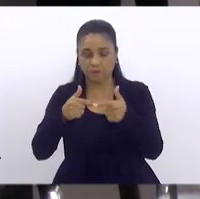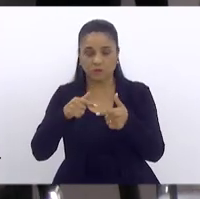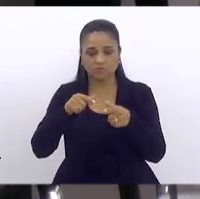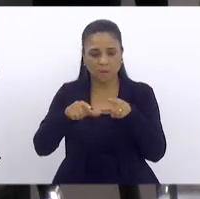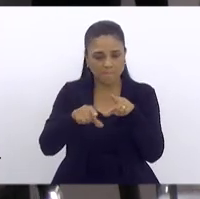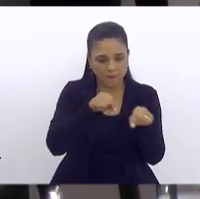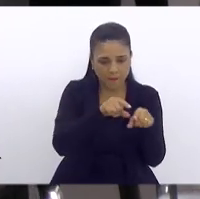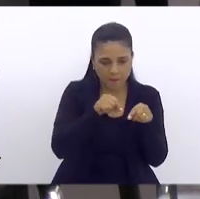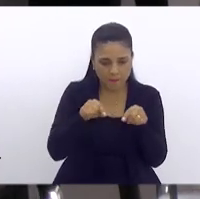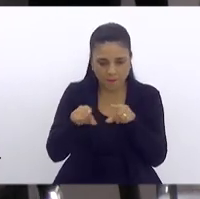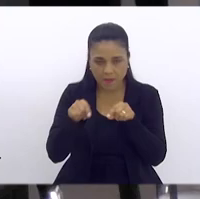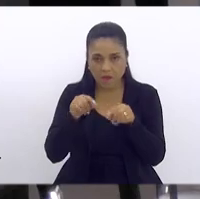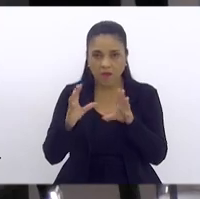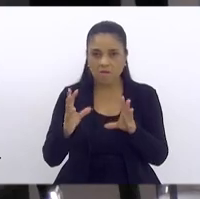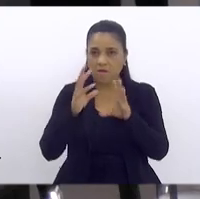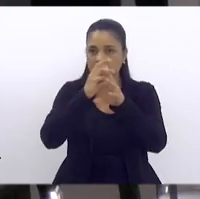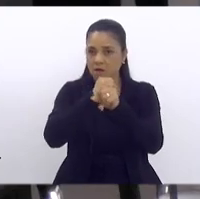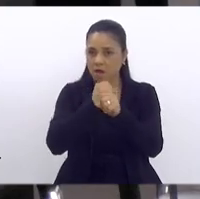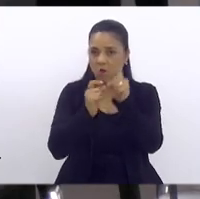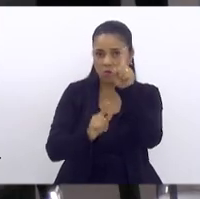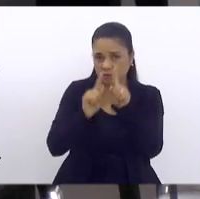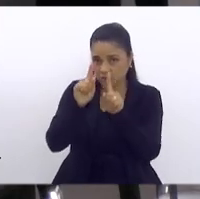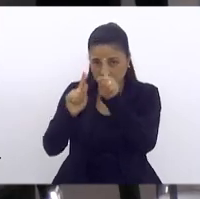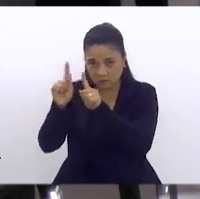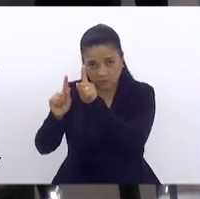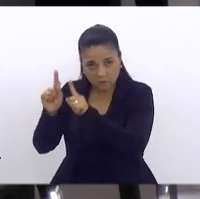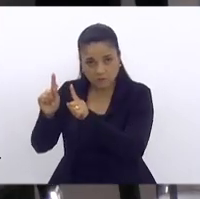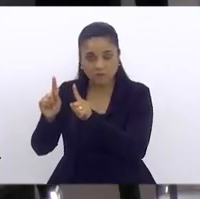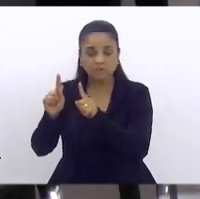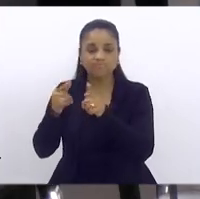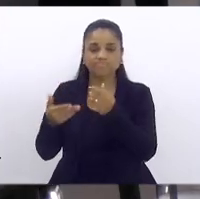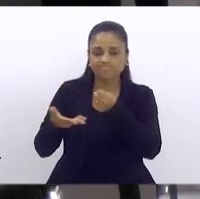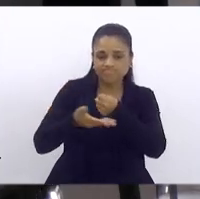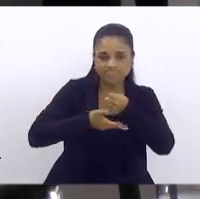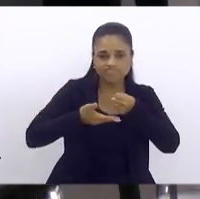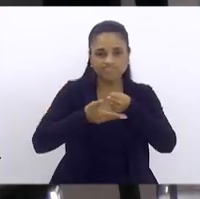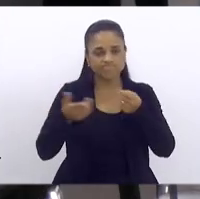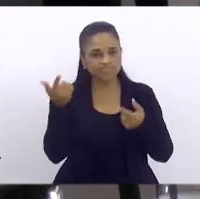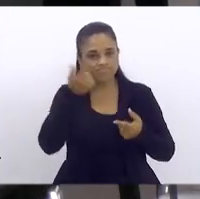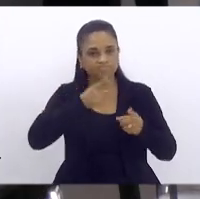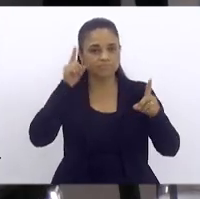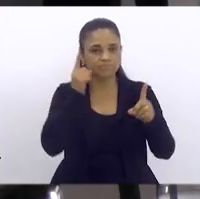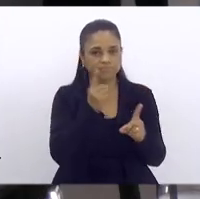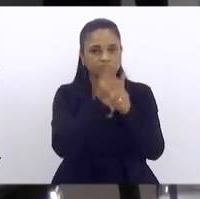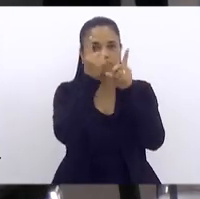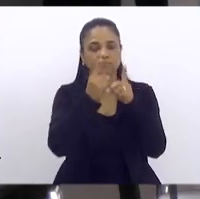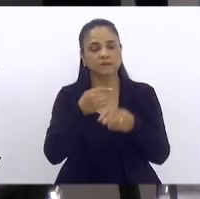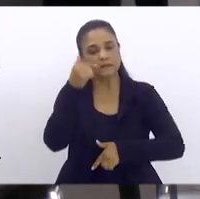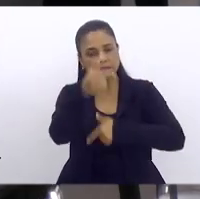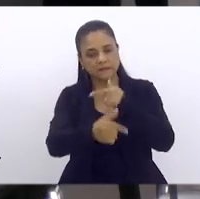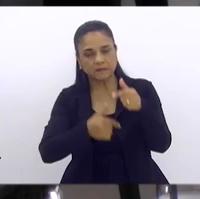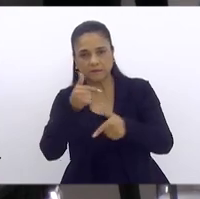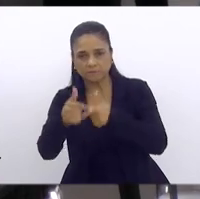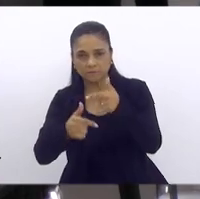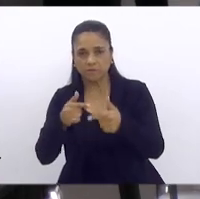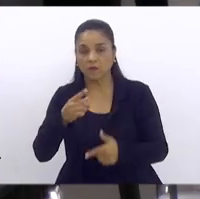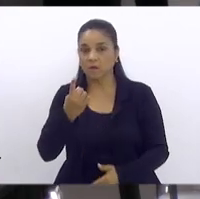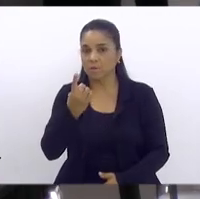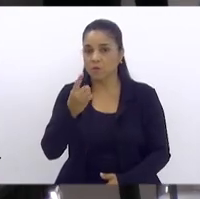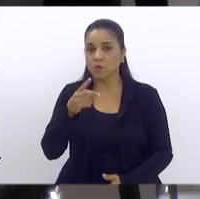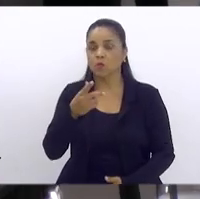partir de cálculos estatísticos e chegamos aí a uma base que foi efetivamente possível trabalhar, de